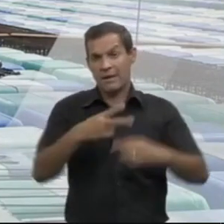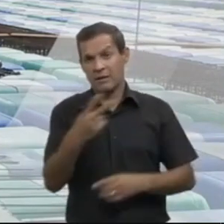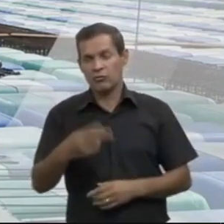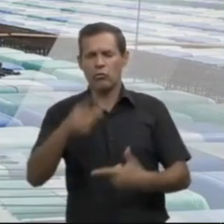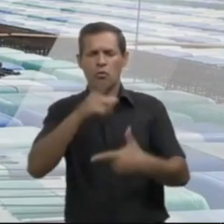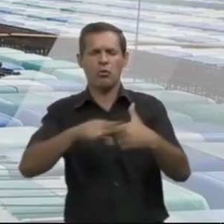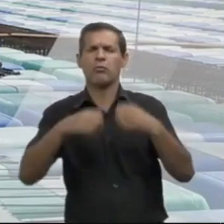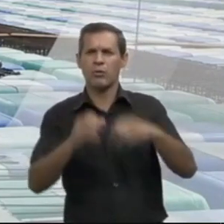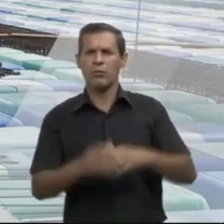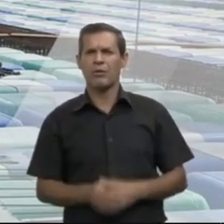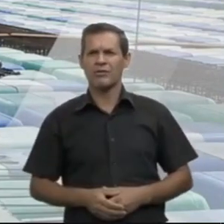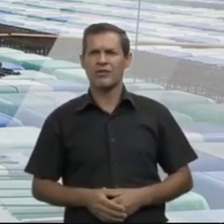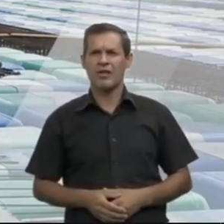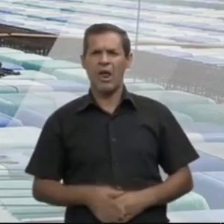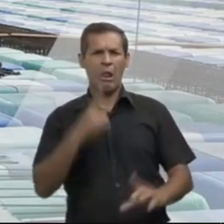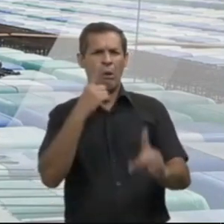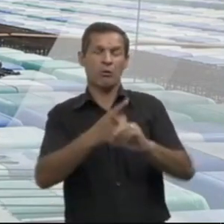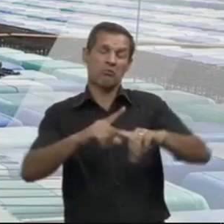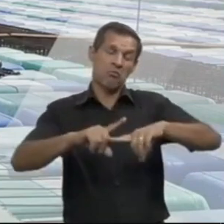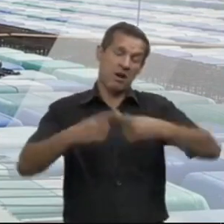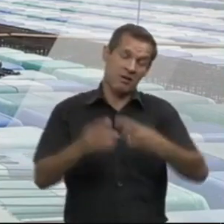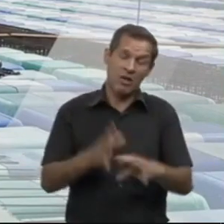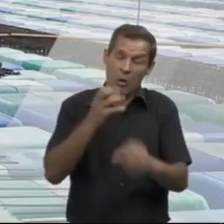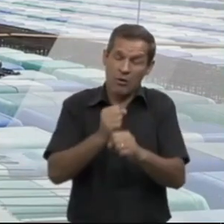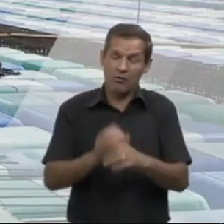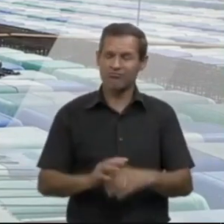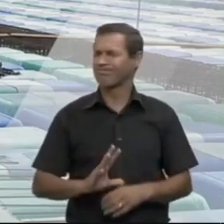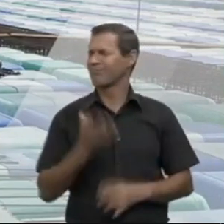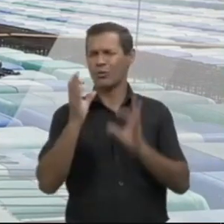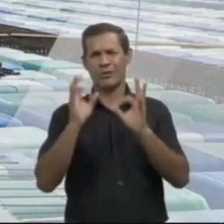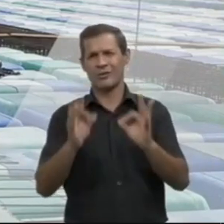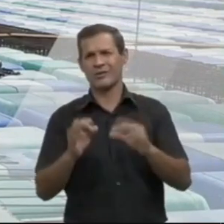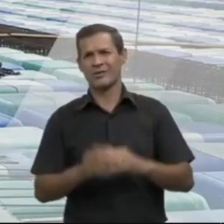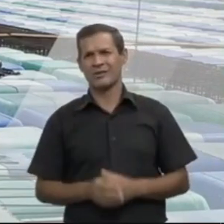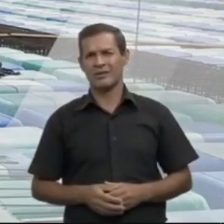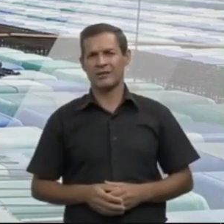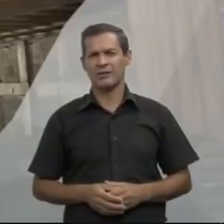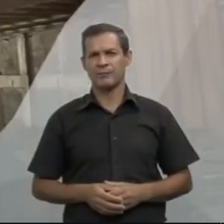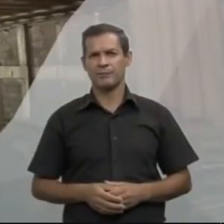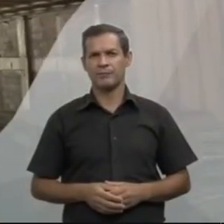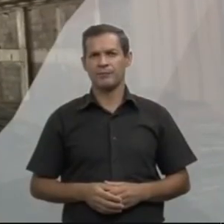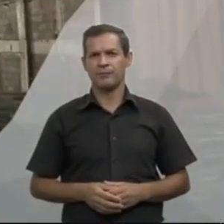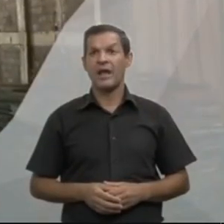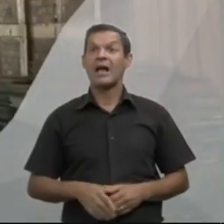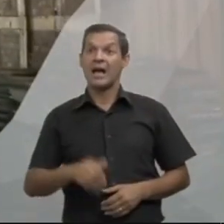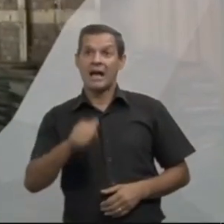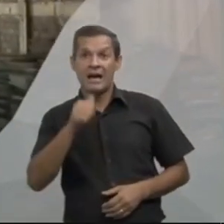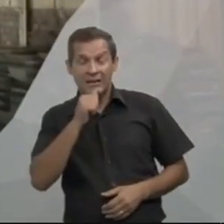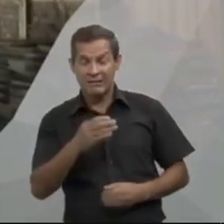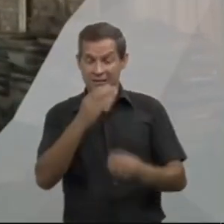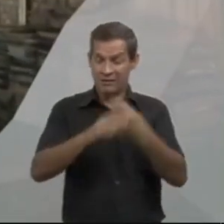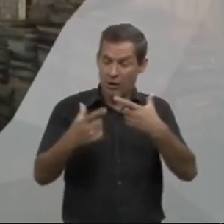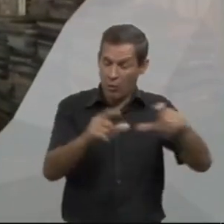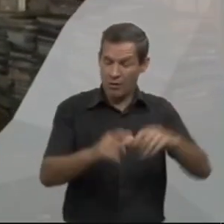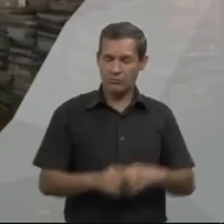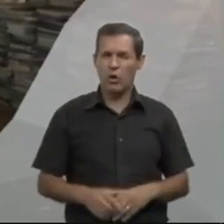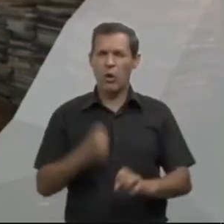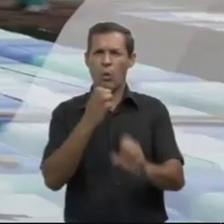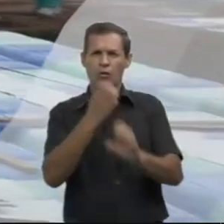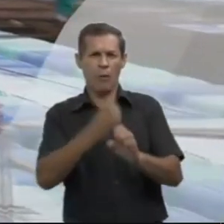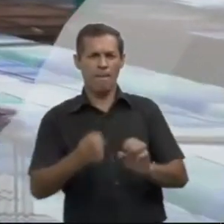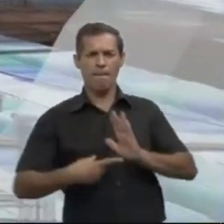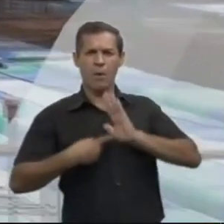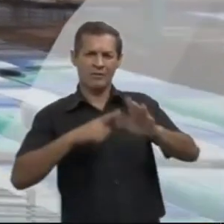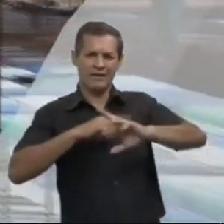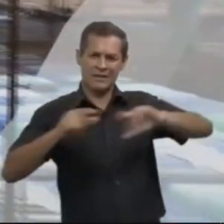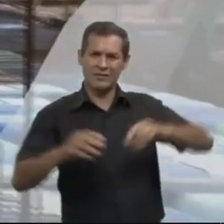2 problemas que podem ser acarretados caso o cálculo não tenha essa verificação adequada. Além de criar grandes espaços, o engenheiro revela